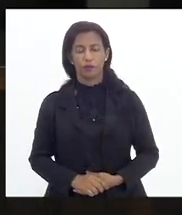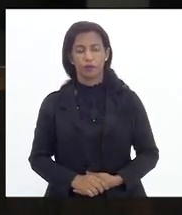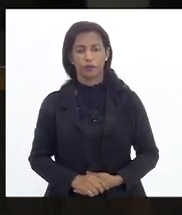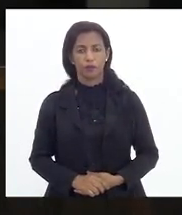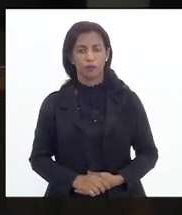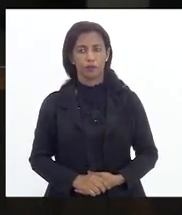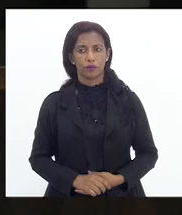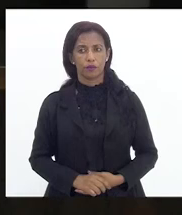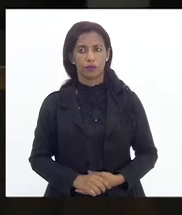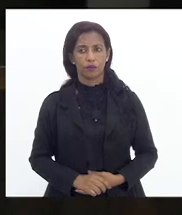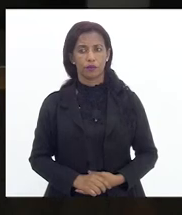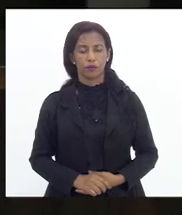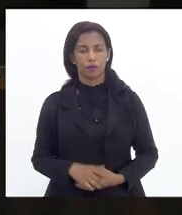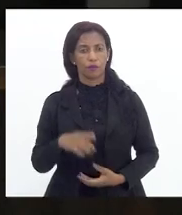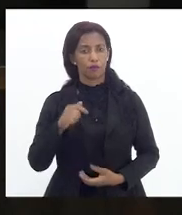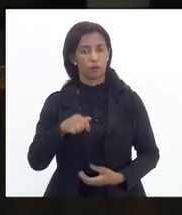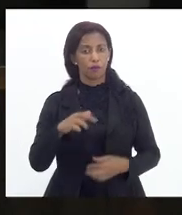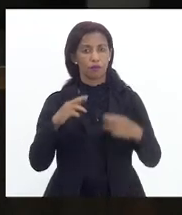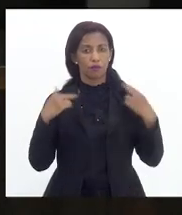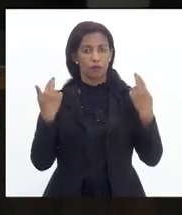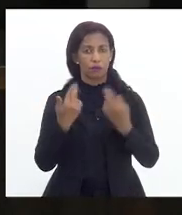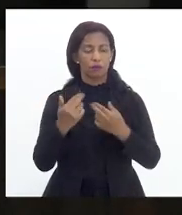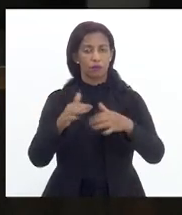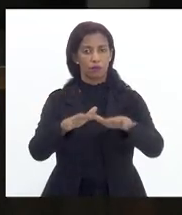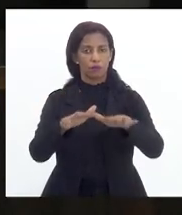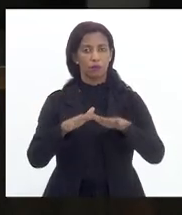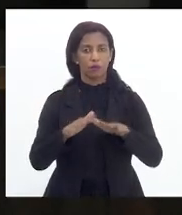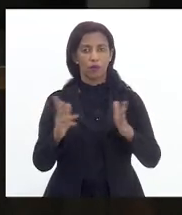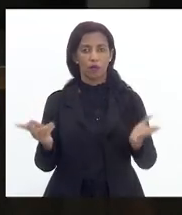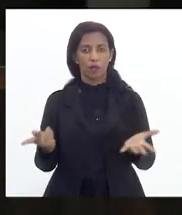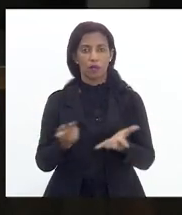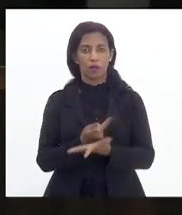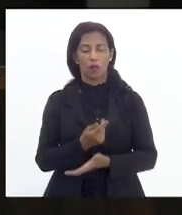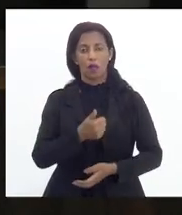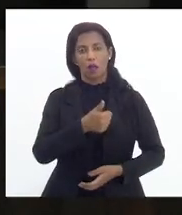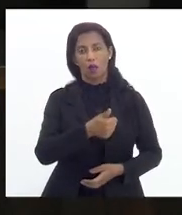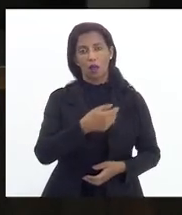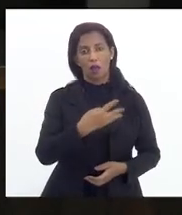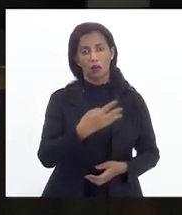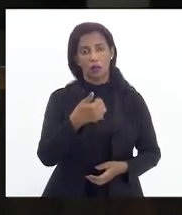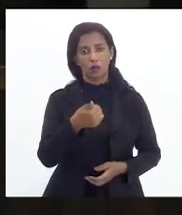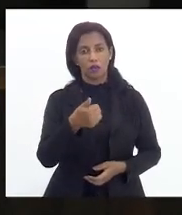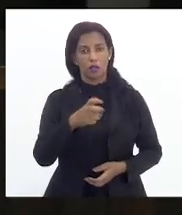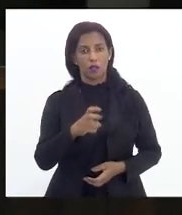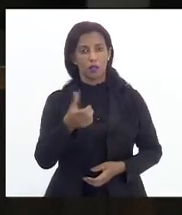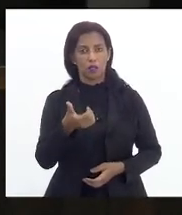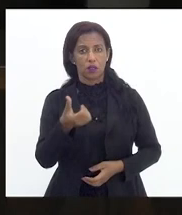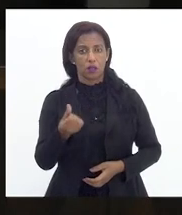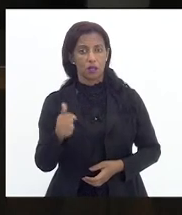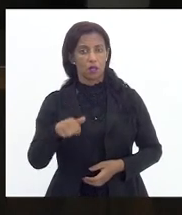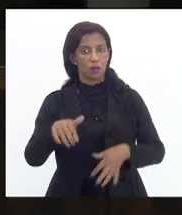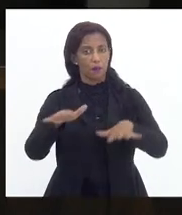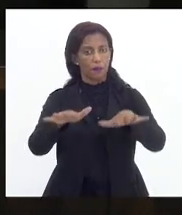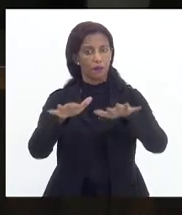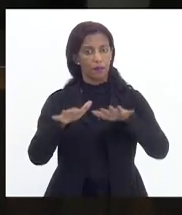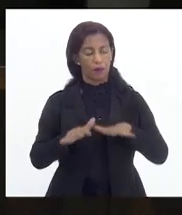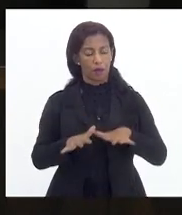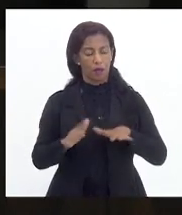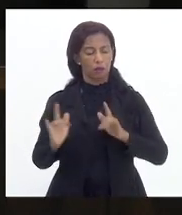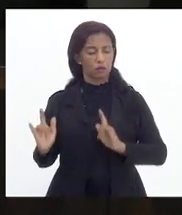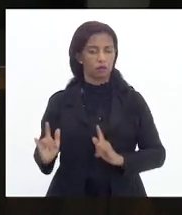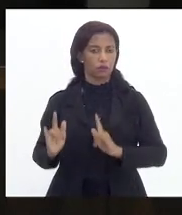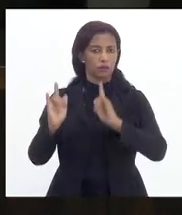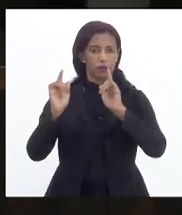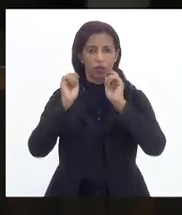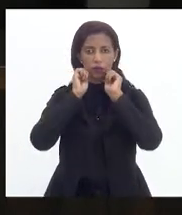as peças audiências públicas acontecerão nos dias quatorze quinze dezesseis de setembro no plenário do edifício Lucas